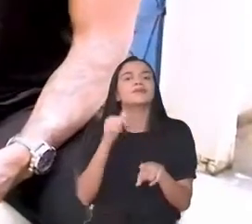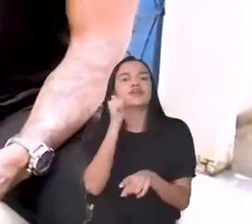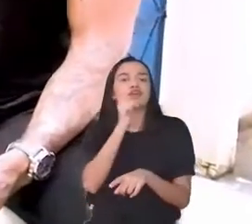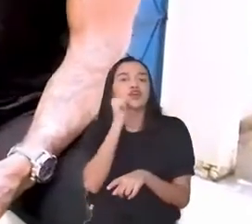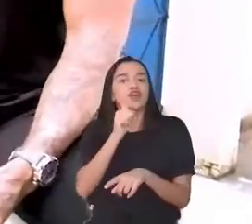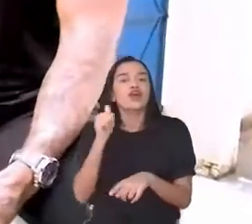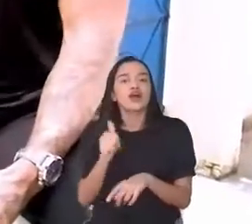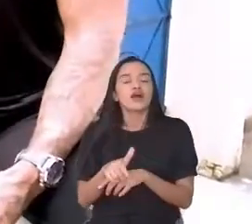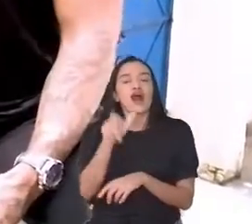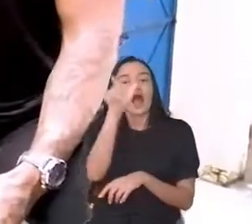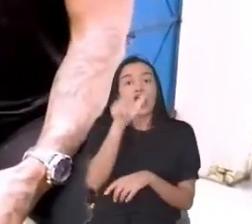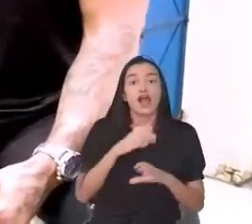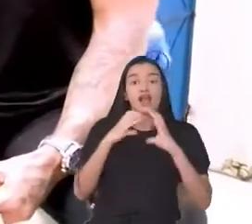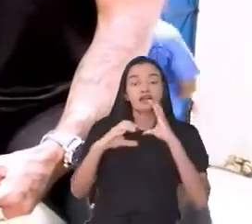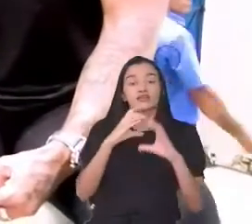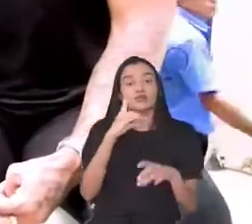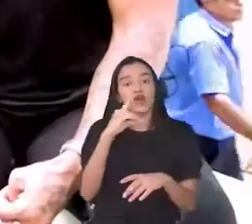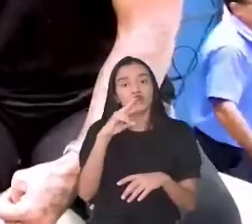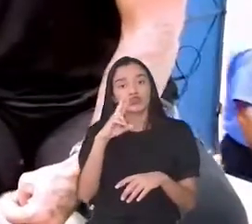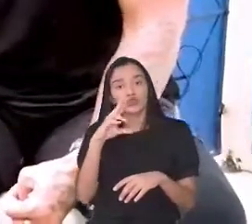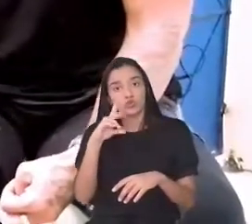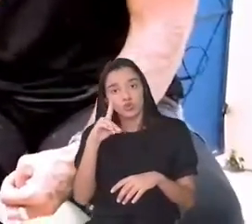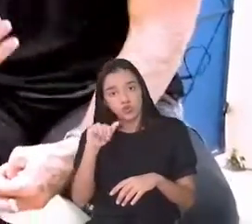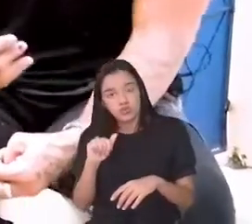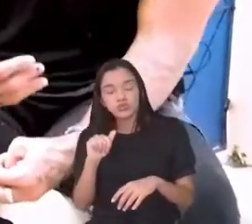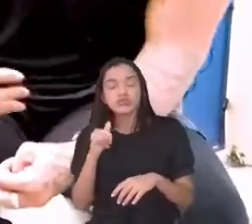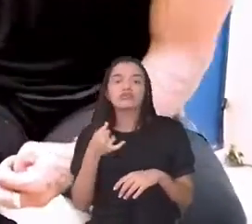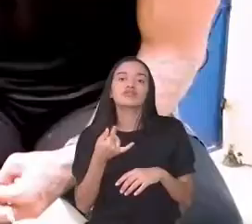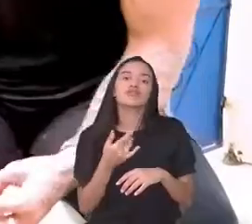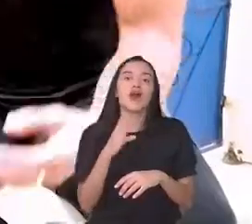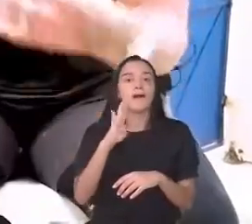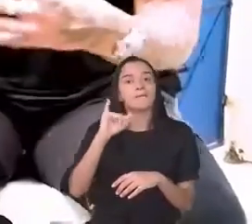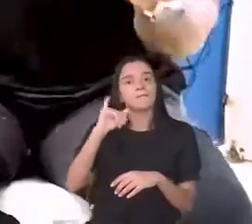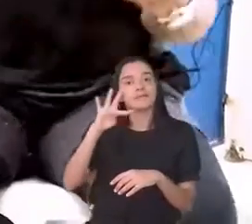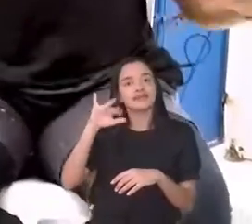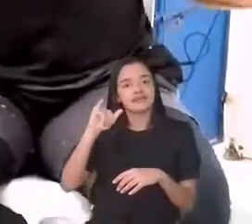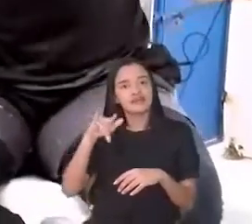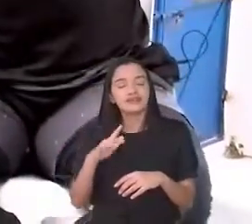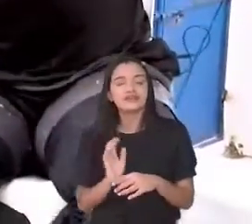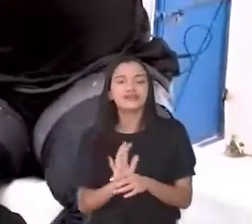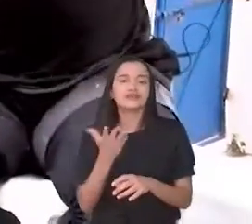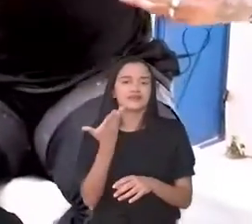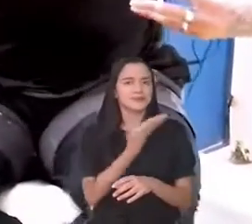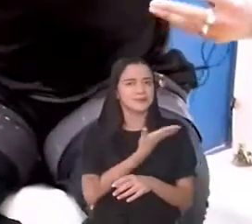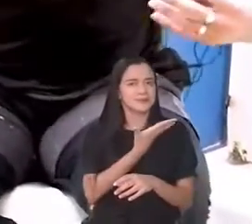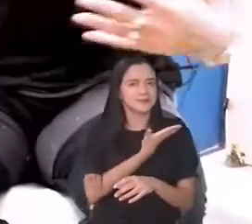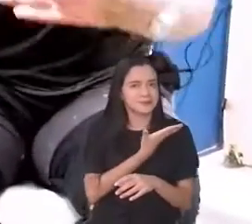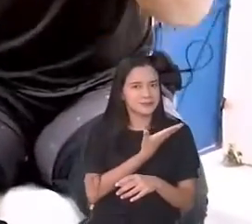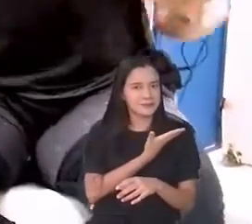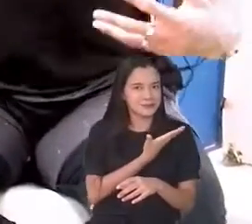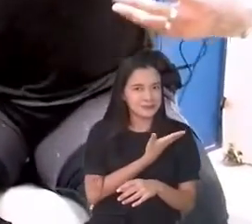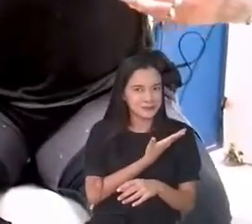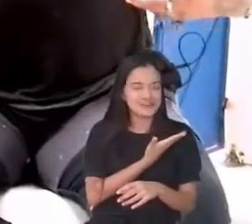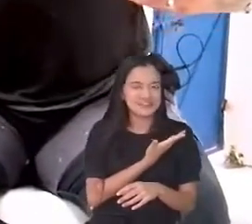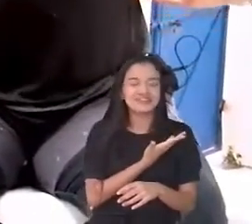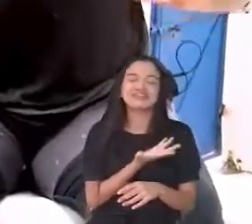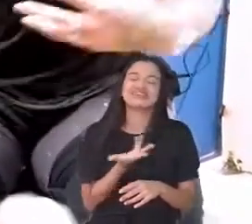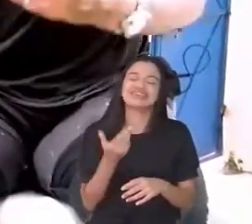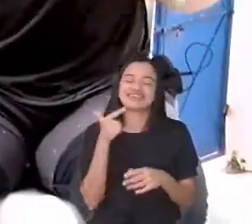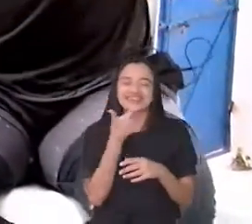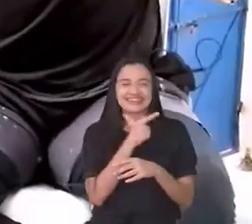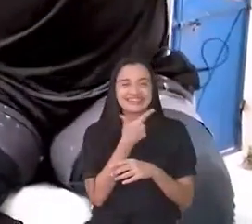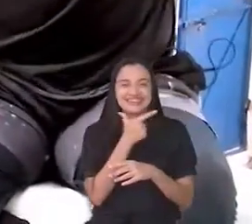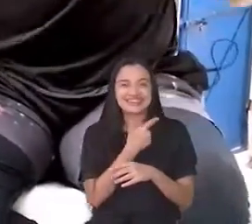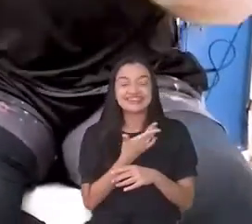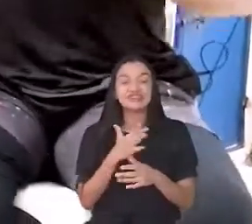Isso. a amiga do meu amigo Pedro Veda. Tipo assim, amiga do É meu amigo. muito minha Duda Beat. Vai rindo, né? Assim,